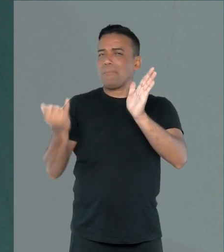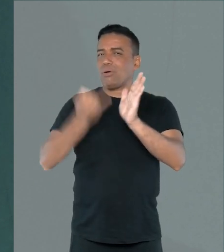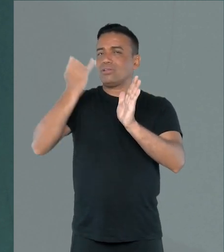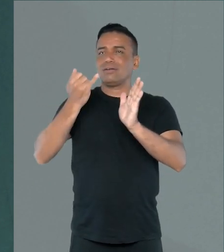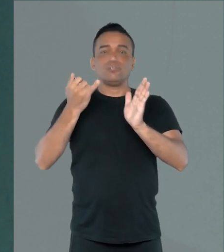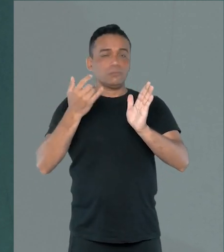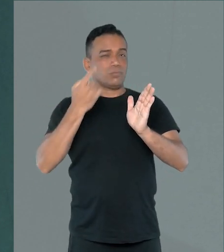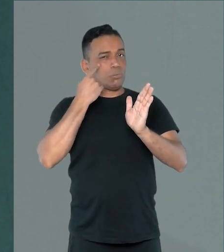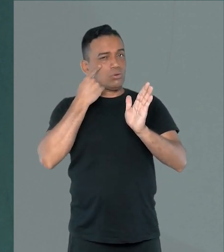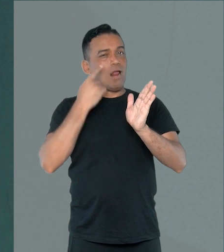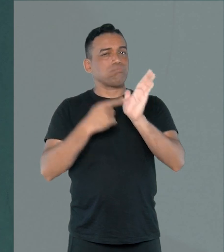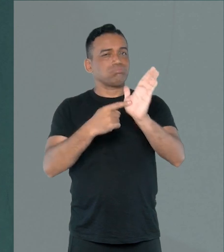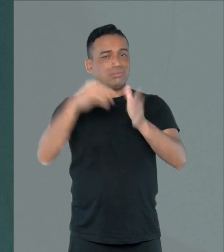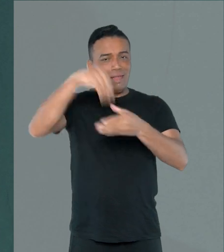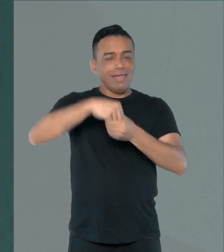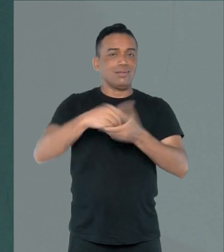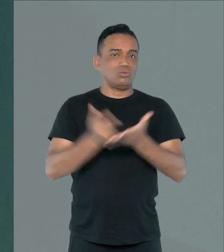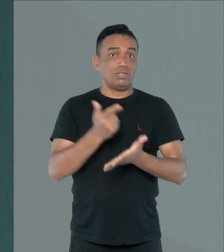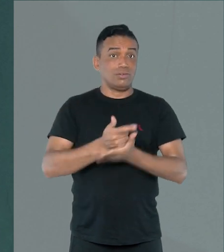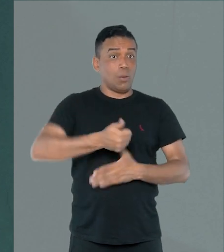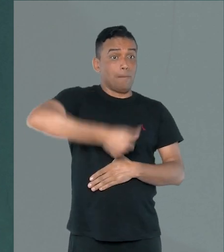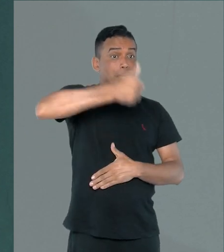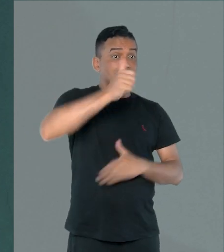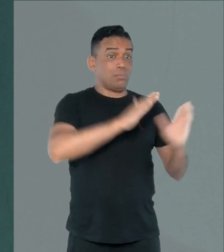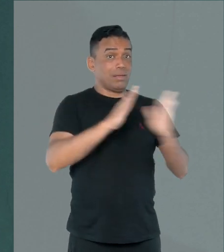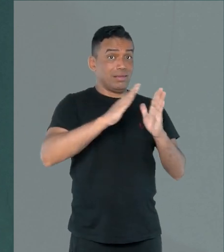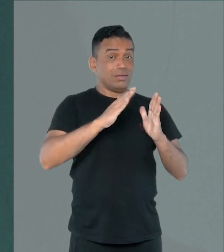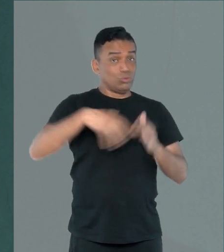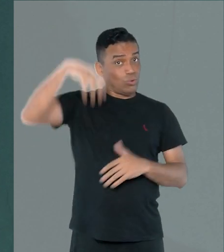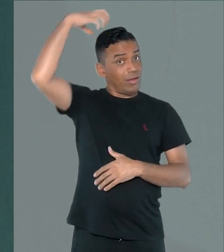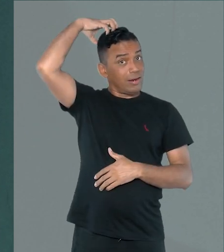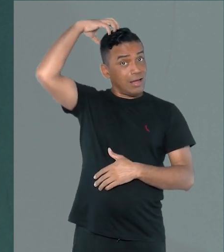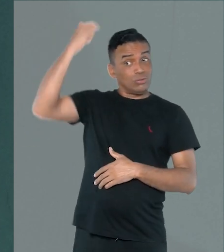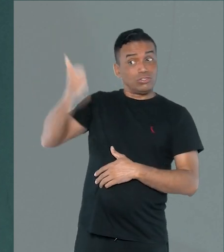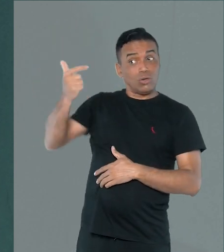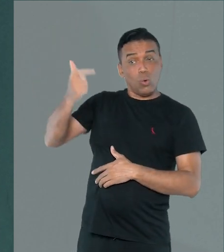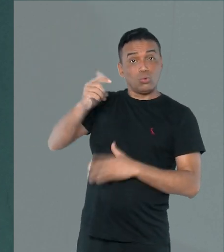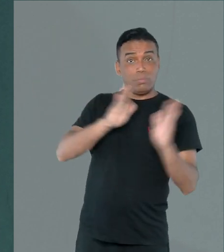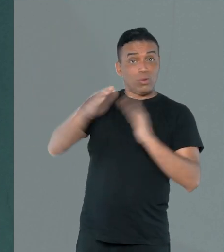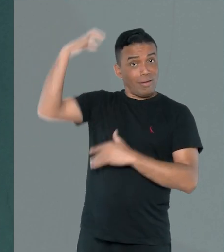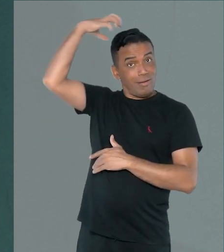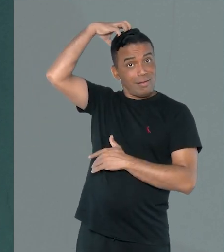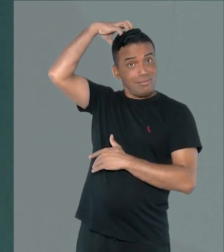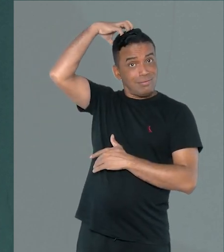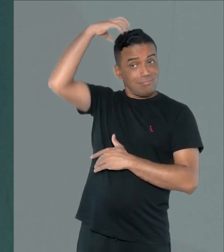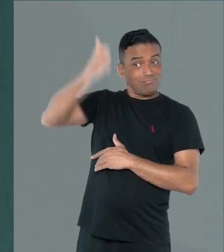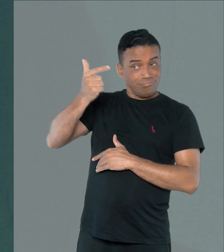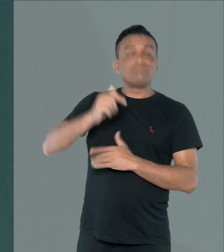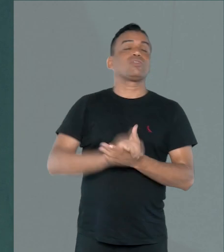meus interlocutores. Tanto o primeiro império, primeiro reinado, quanto o segundo reinado, foi